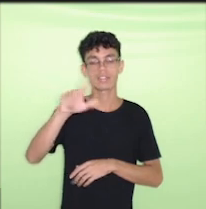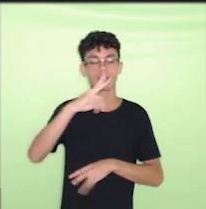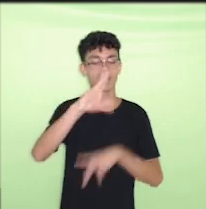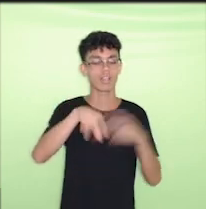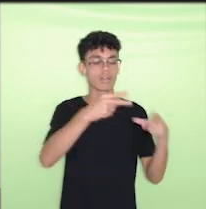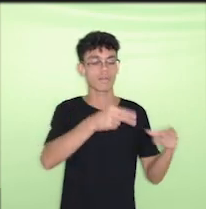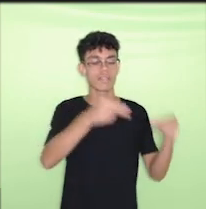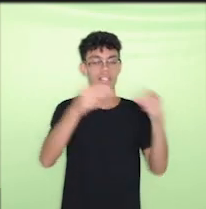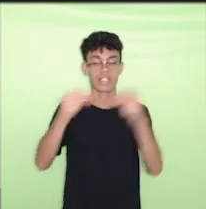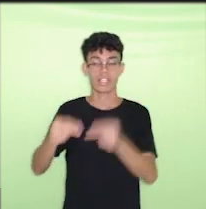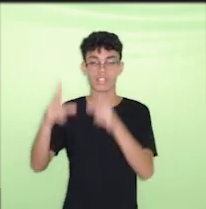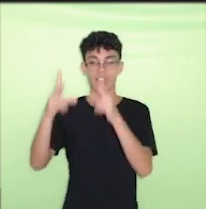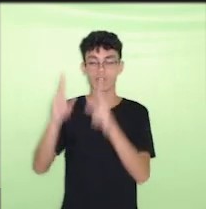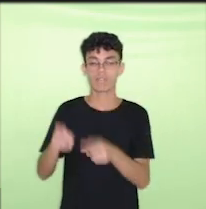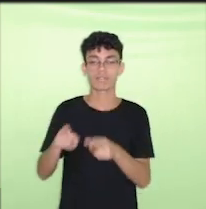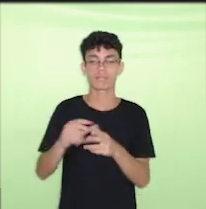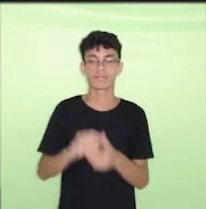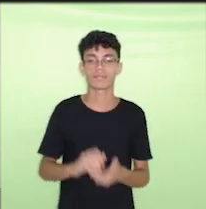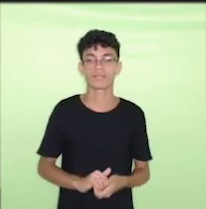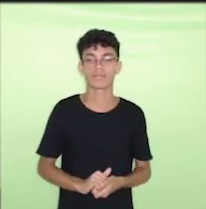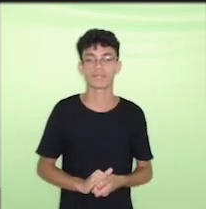presente, uma espécie